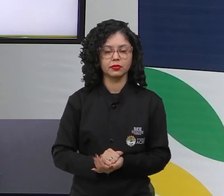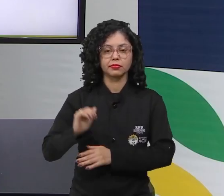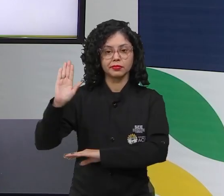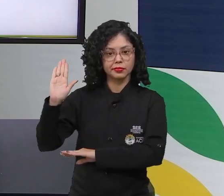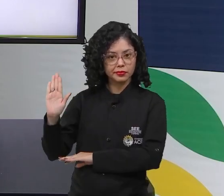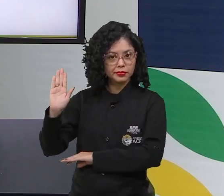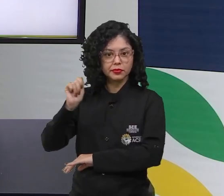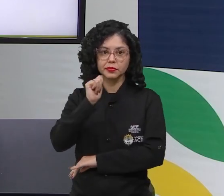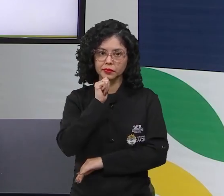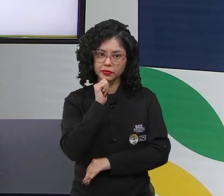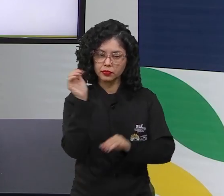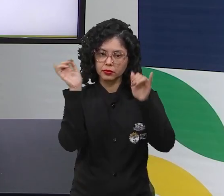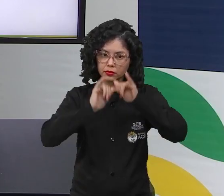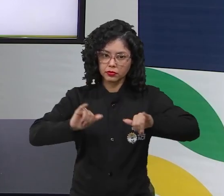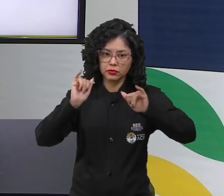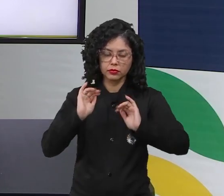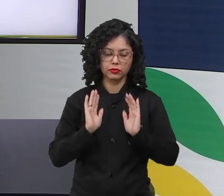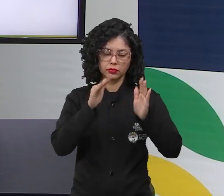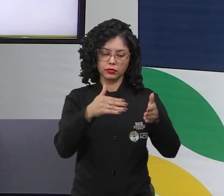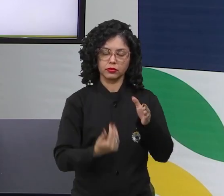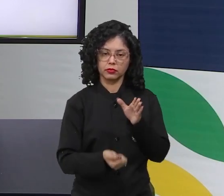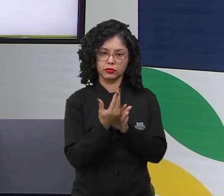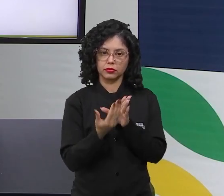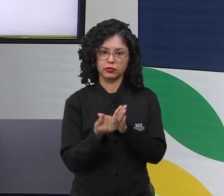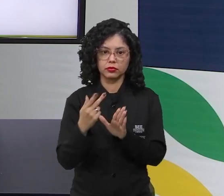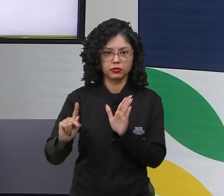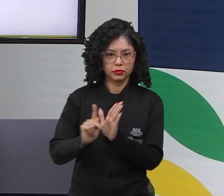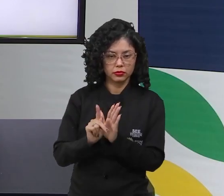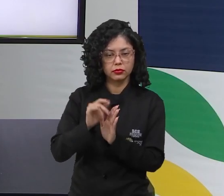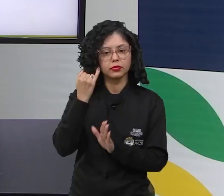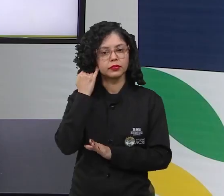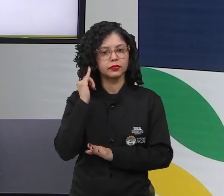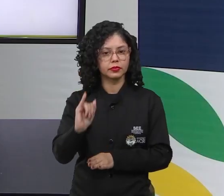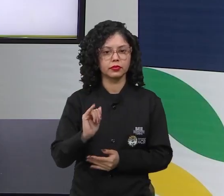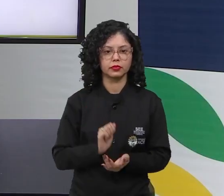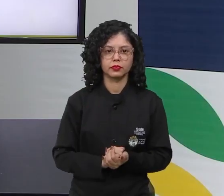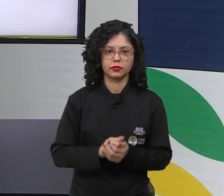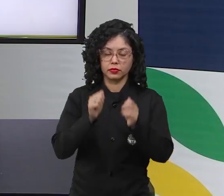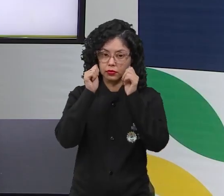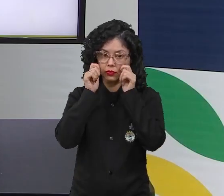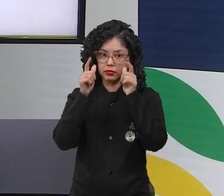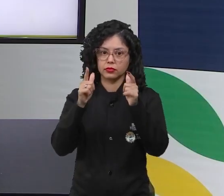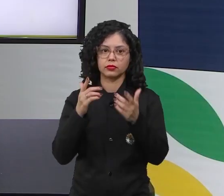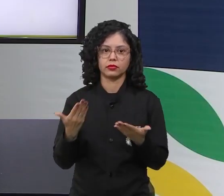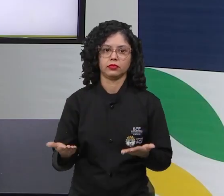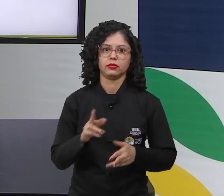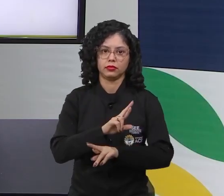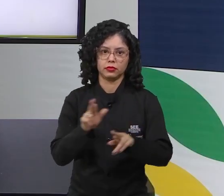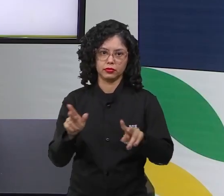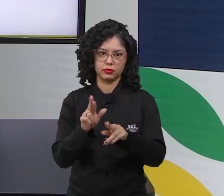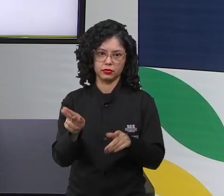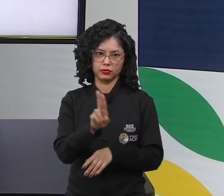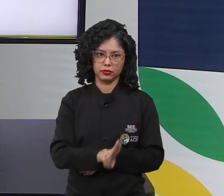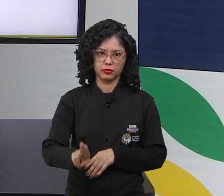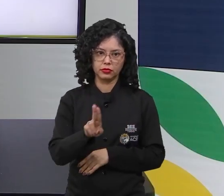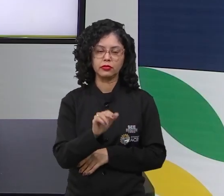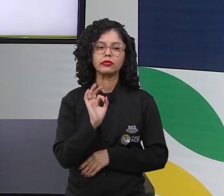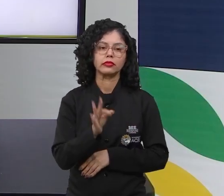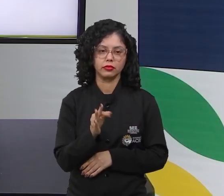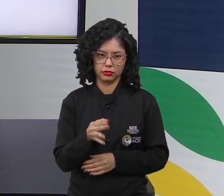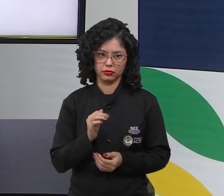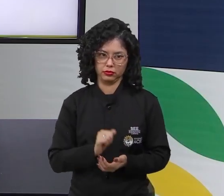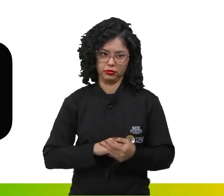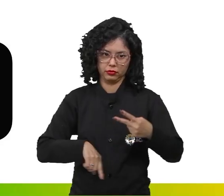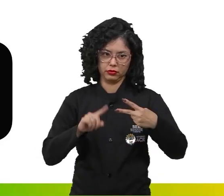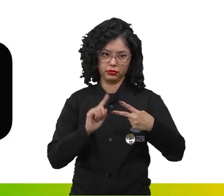campanha, para se divulgar um determinado produto, uma determinada ideia. E é muito chamativo e é diferente do usual, tá certo?